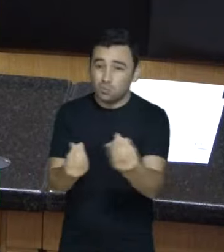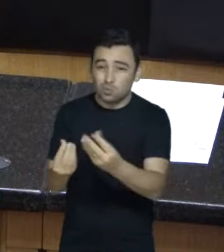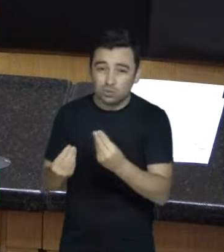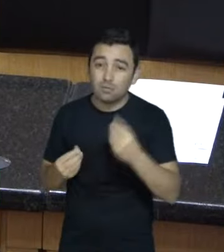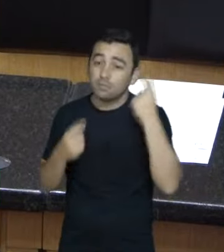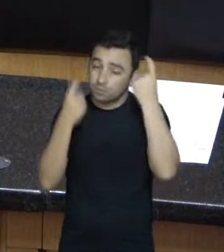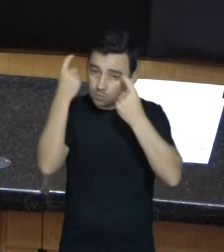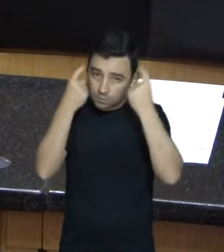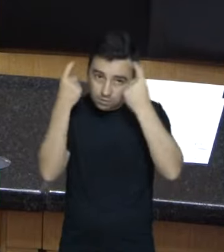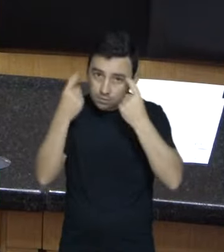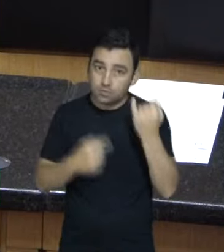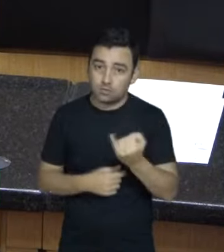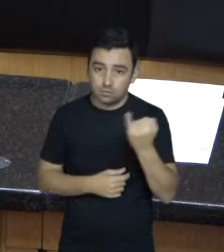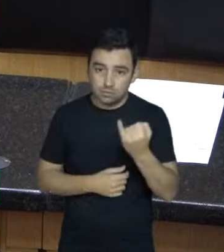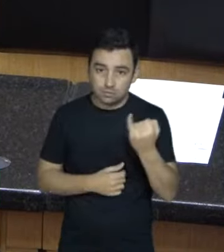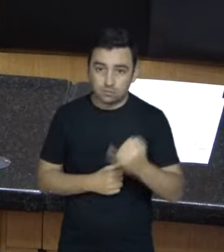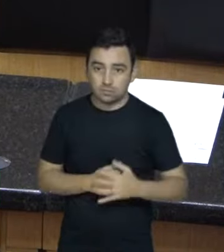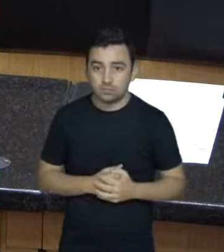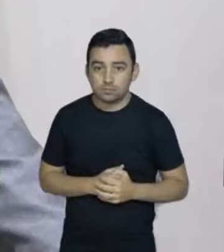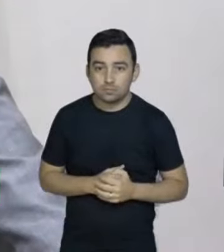aqui. Obrigado. Obrigado.